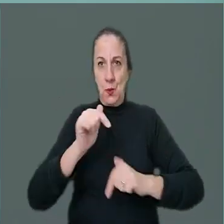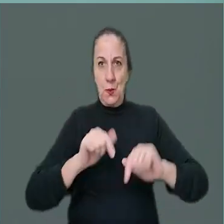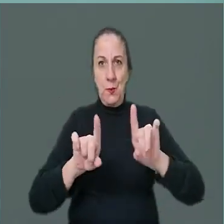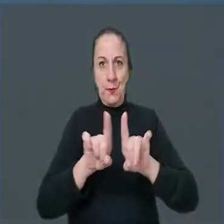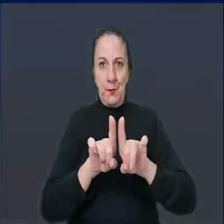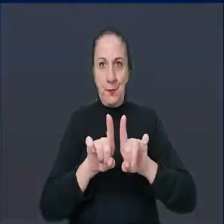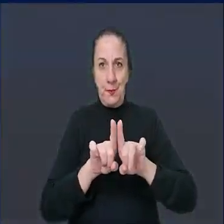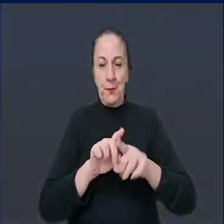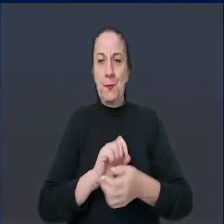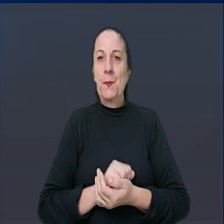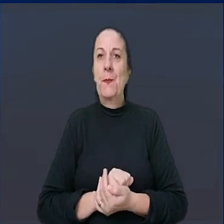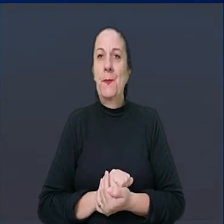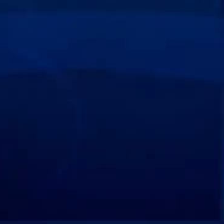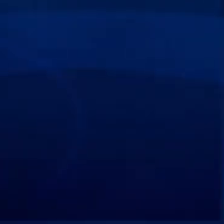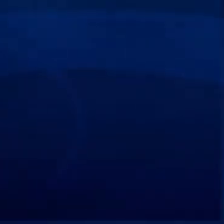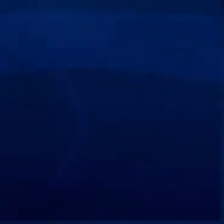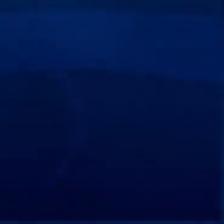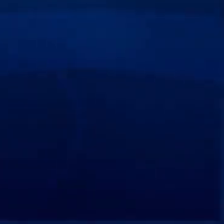do Trabalho.